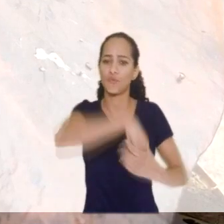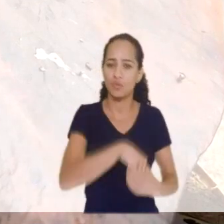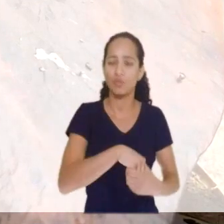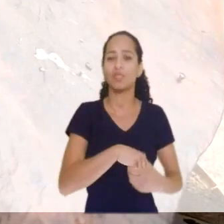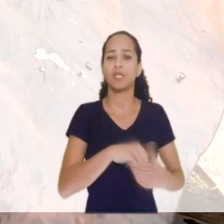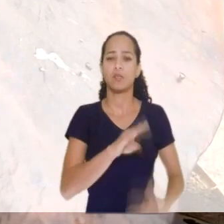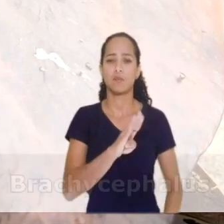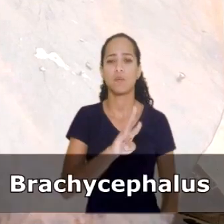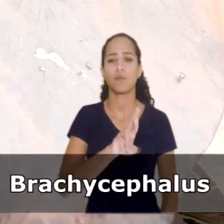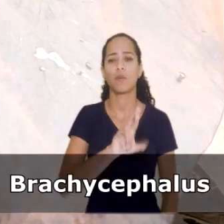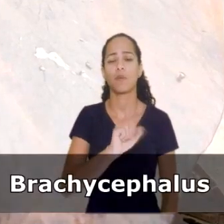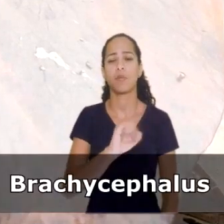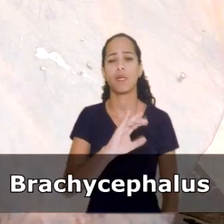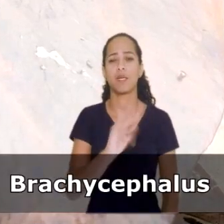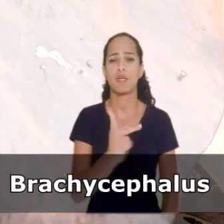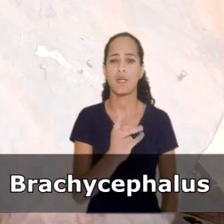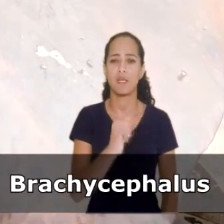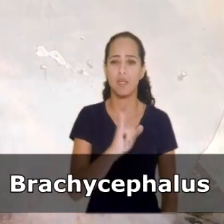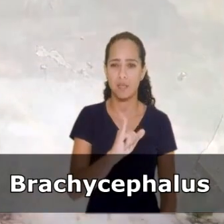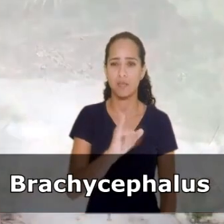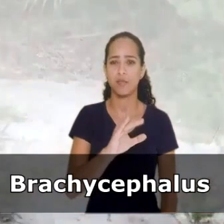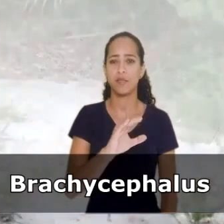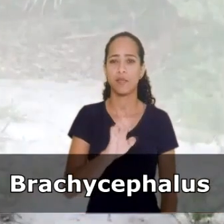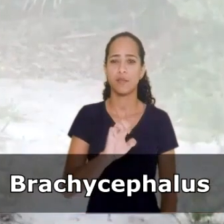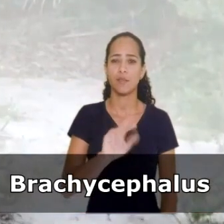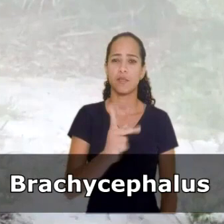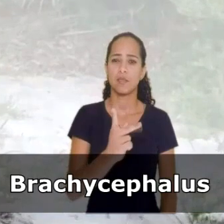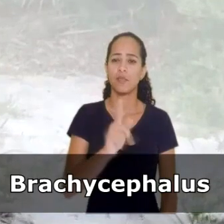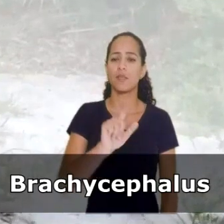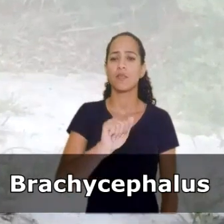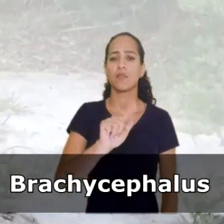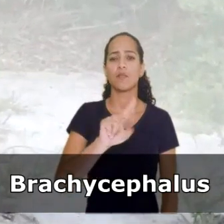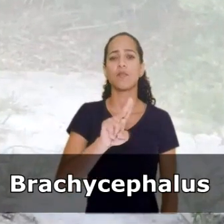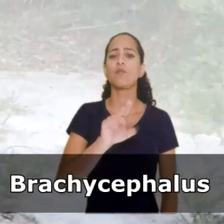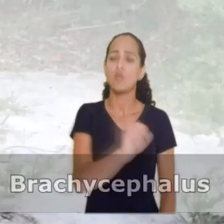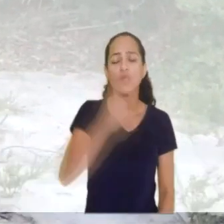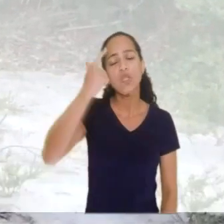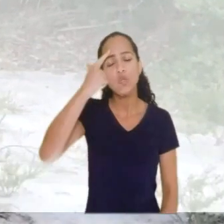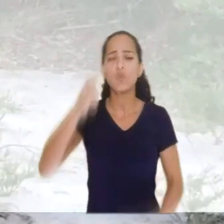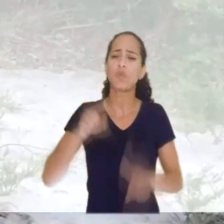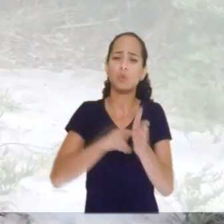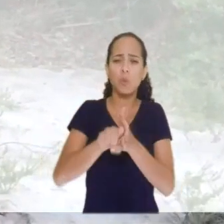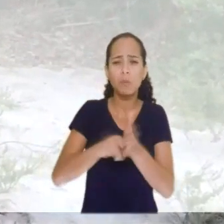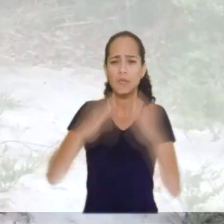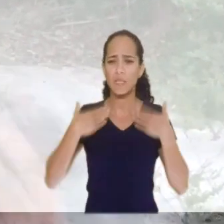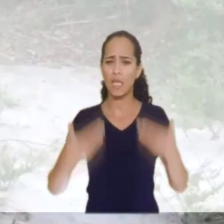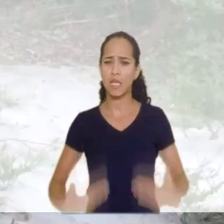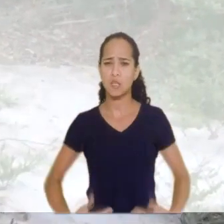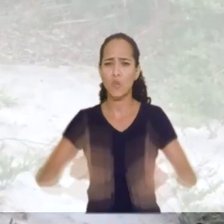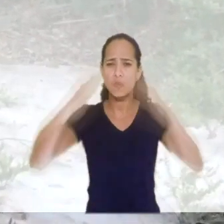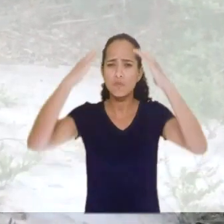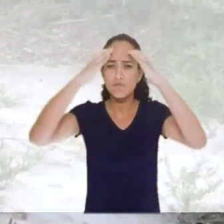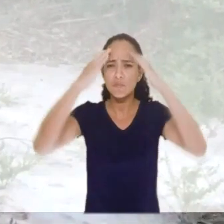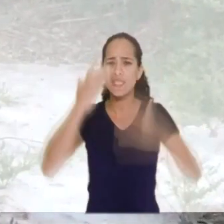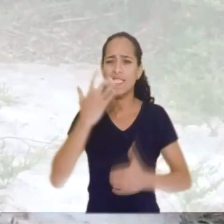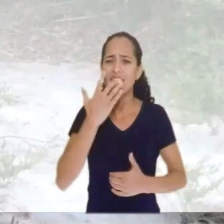parente do pingo de ouro, o Brachycephalus. Mas a gente começou a estudar detalhes da anatomia do bicho, inclusive de crânio, de